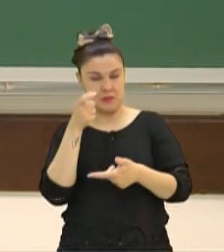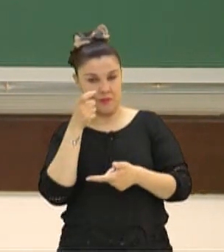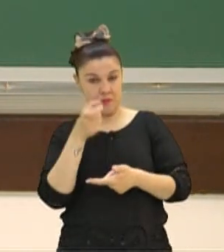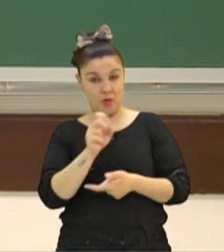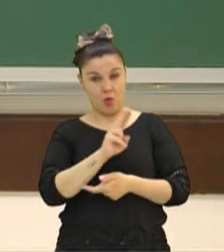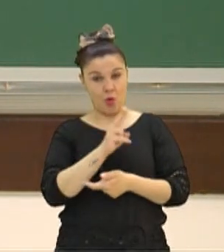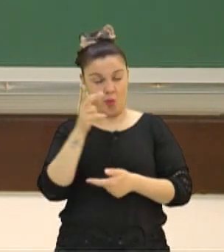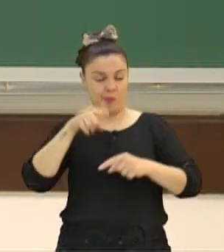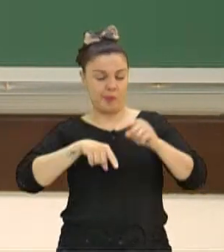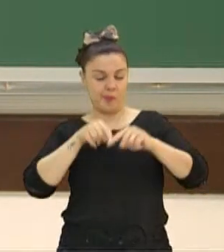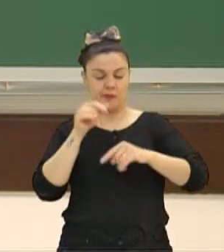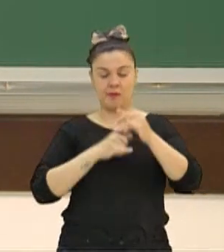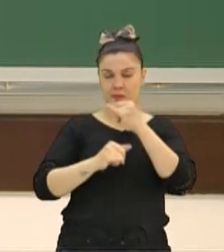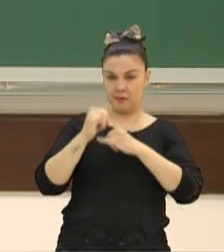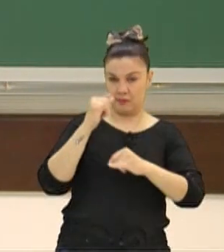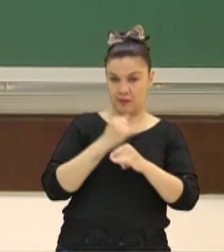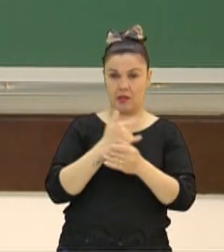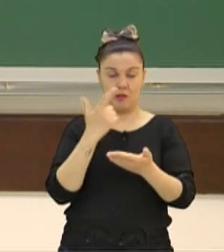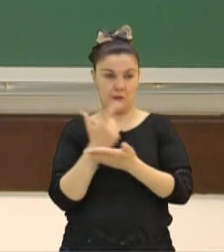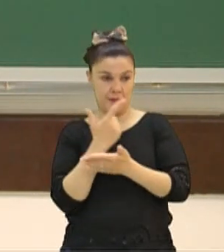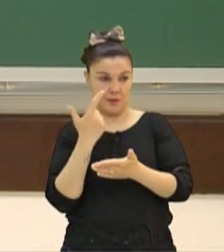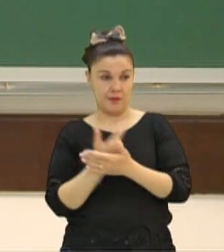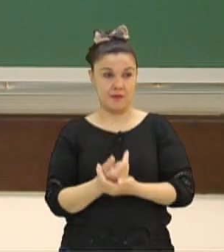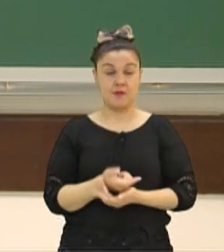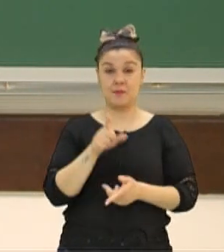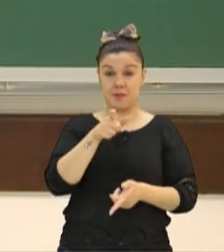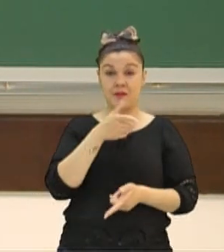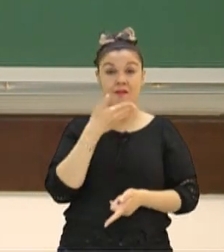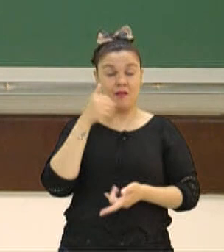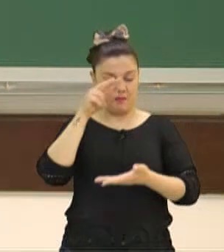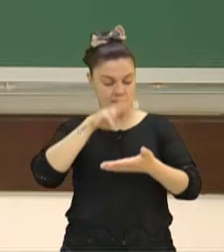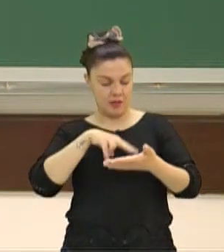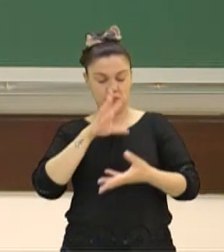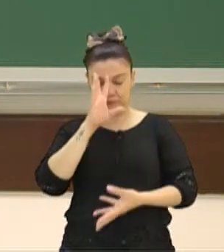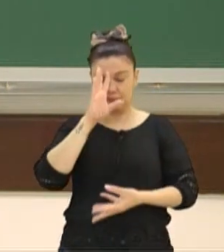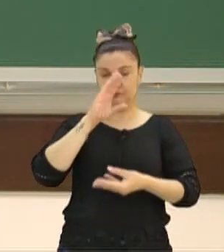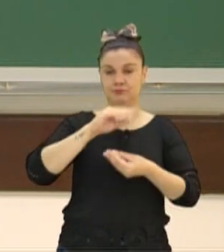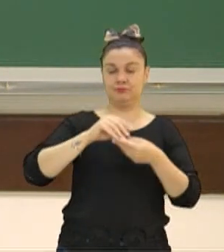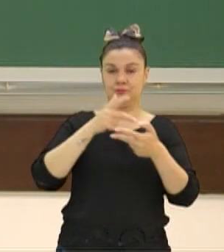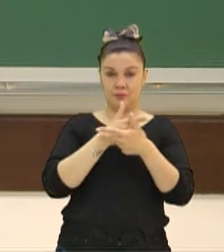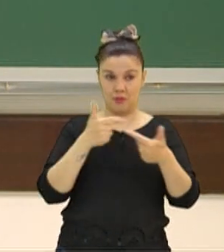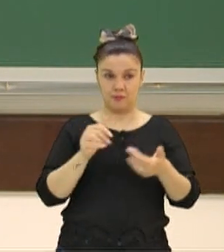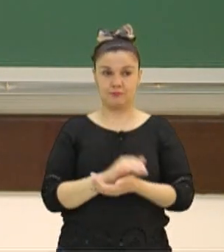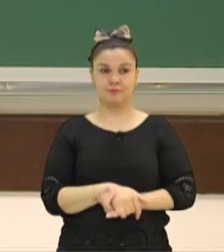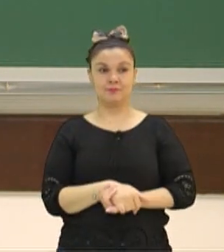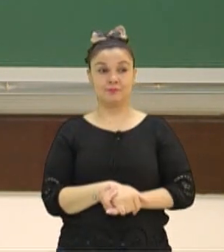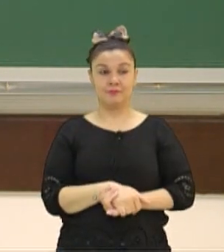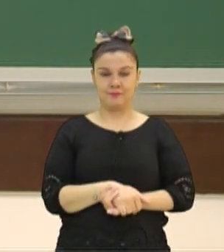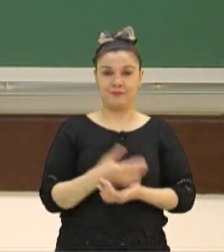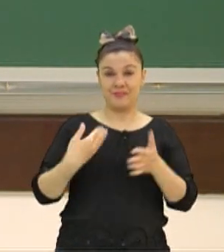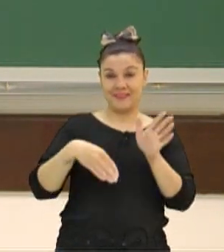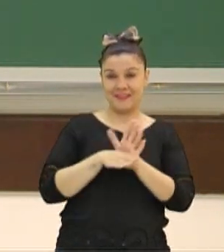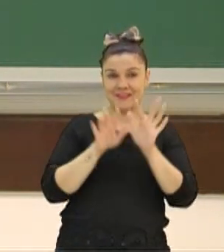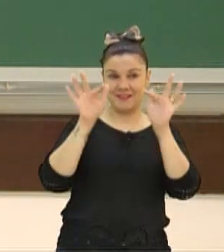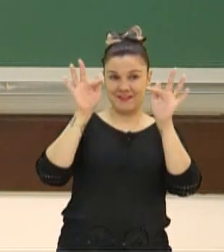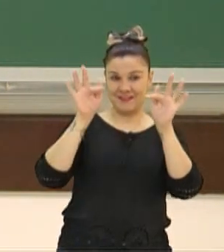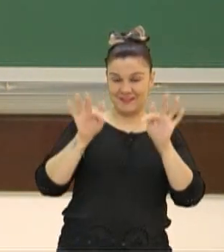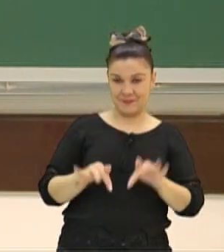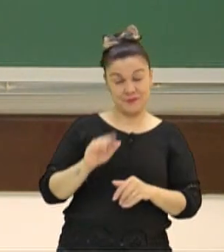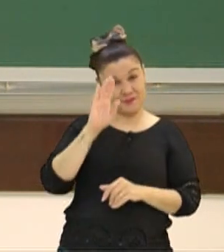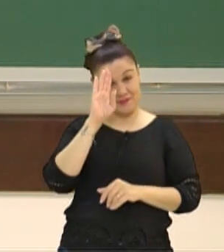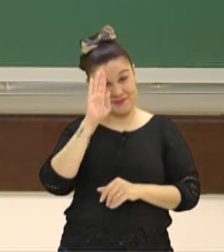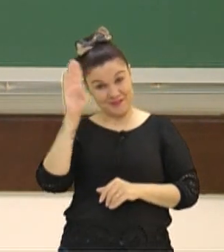você pode pegar o material na internet, nos livros didáticos, para poder ler e absorver melhor esses conteúdos. Chegamos ao ponto de